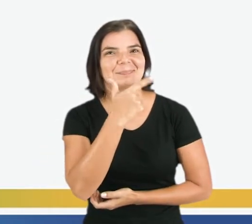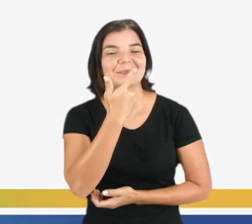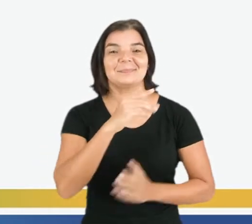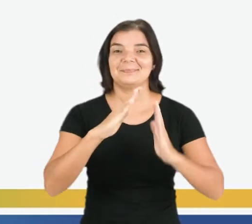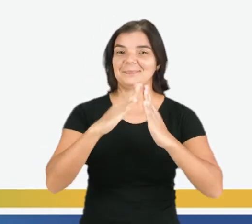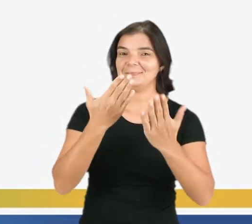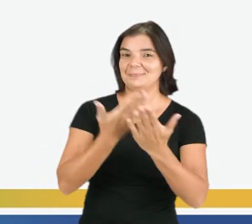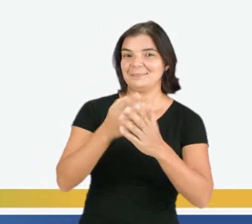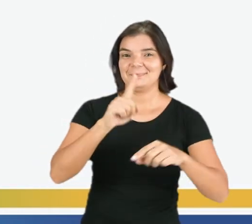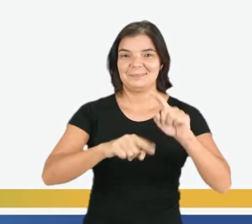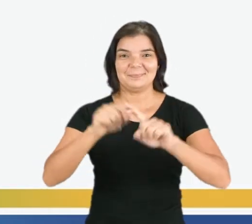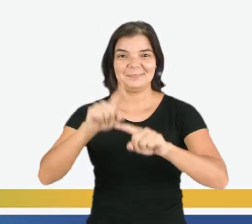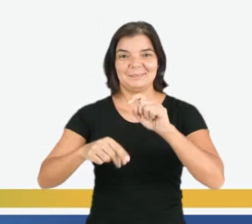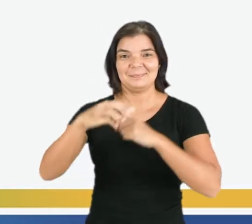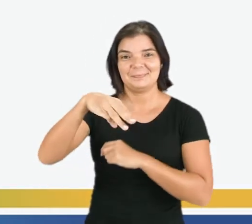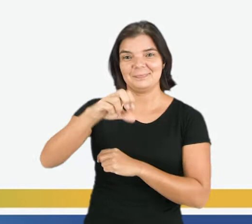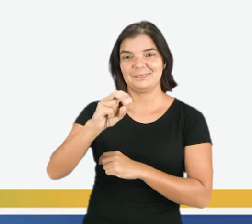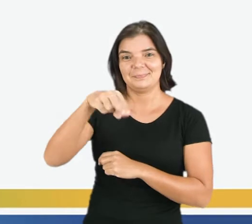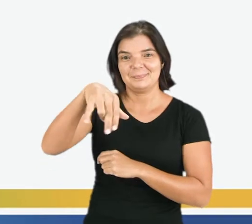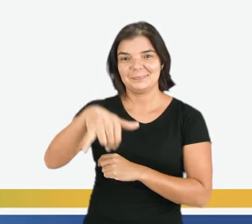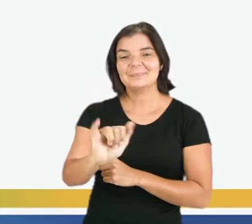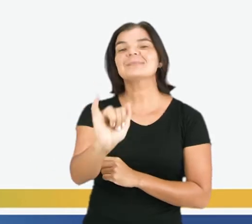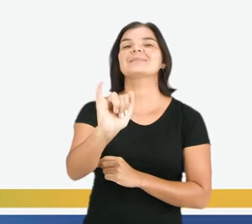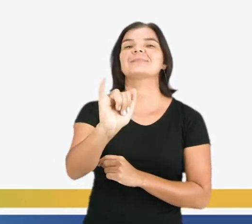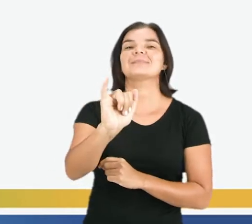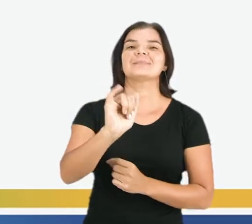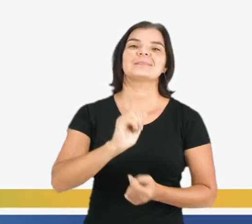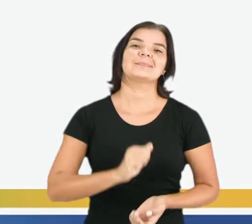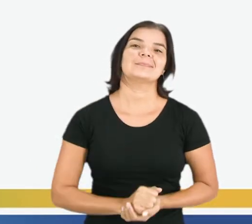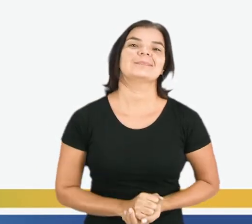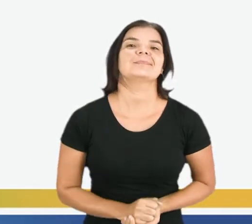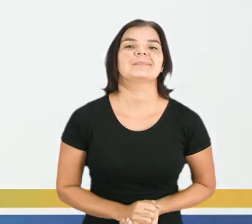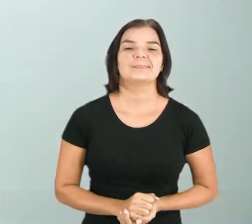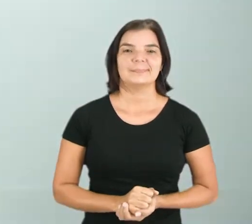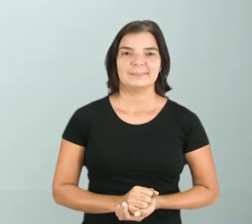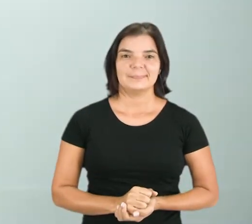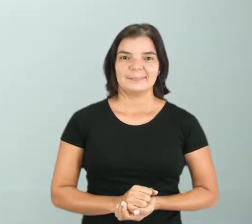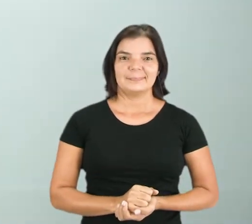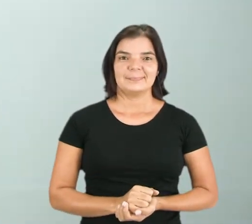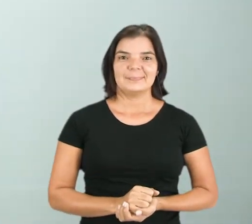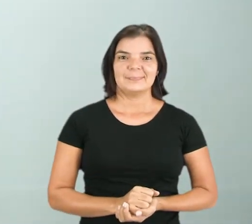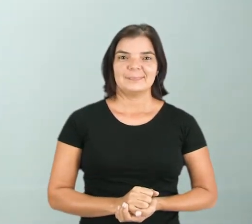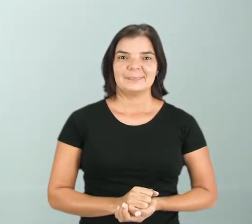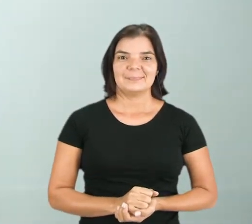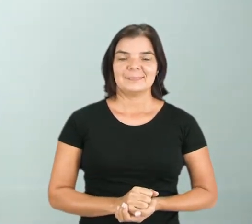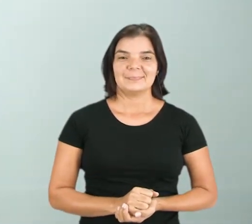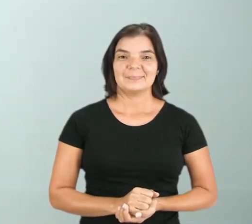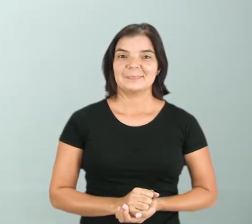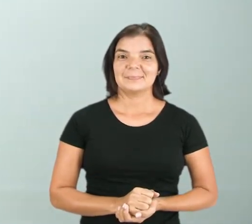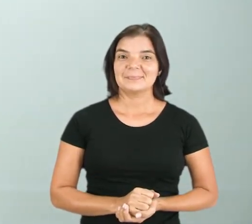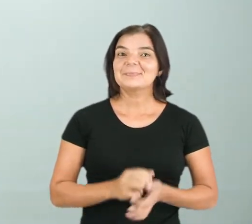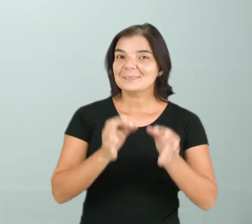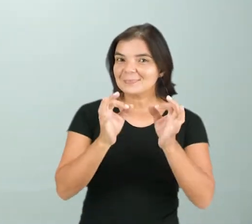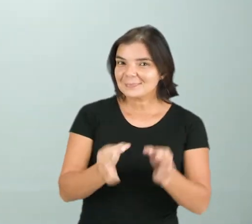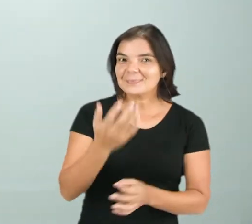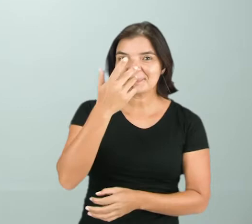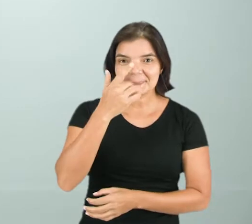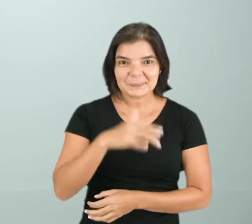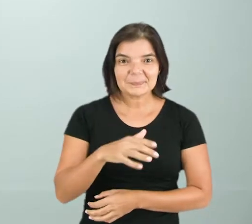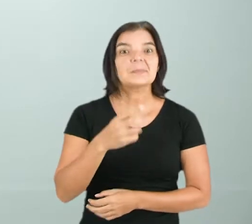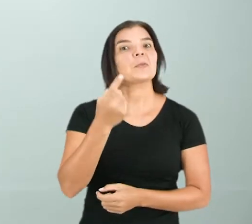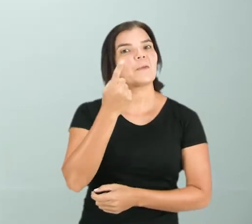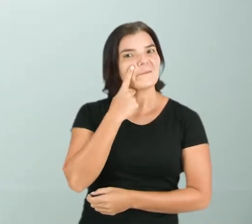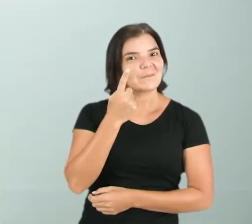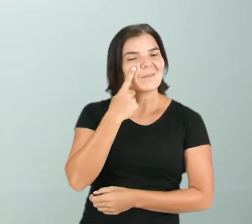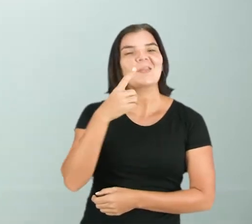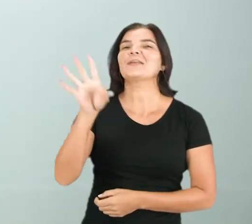Escolinha de ferramentas do Mani. Tudo certinho, crianças? Vocês